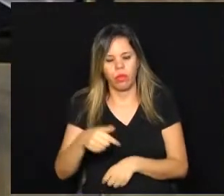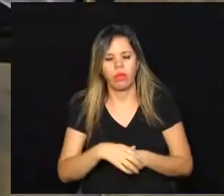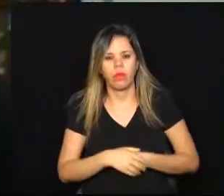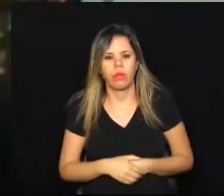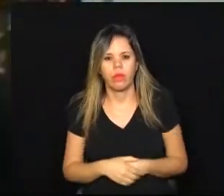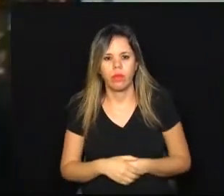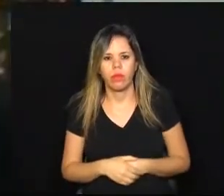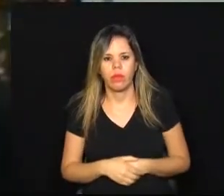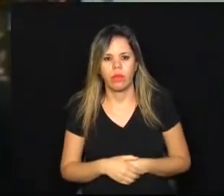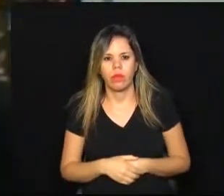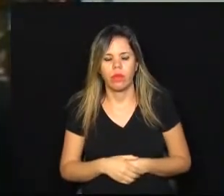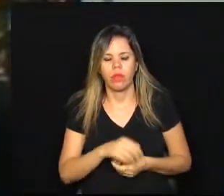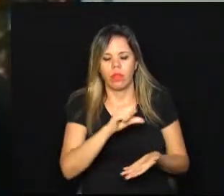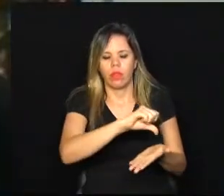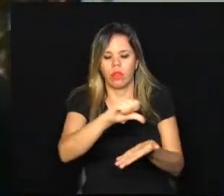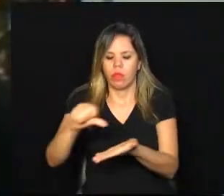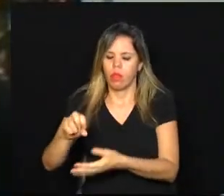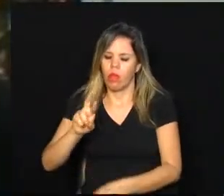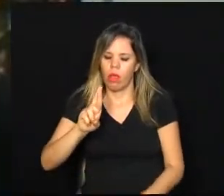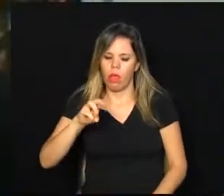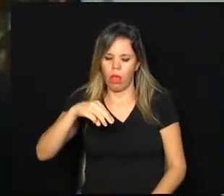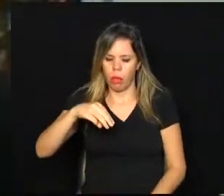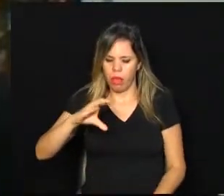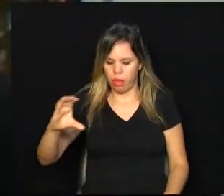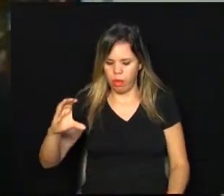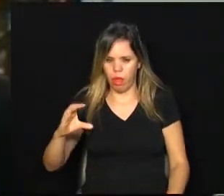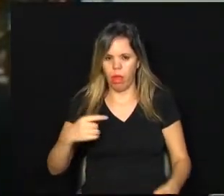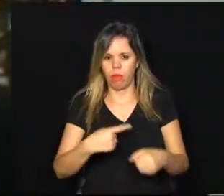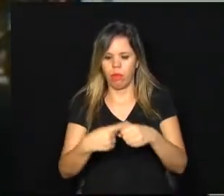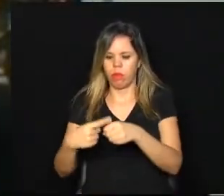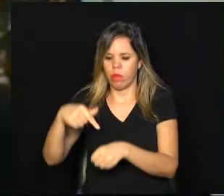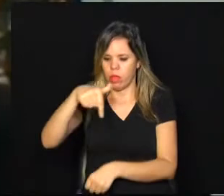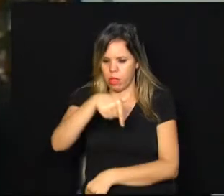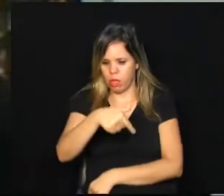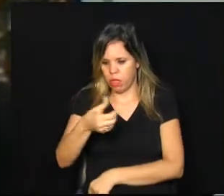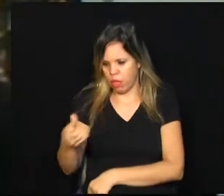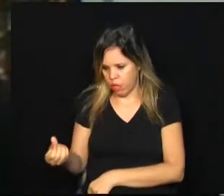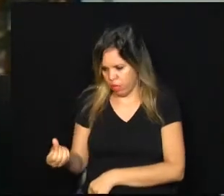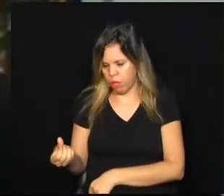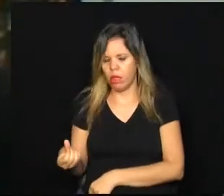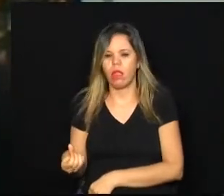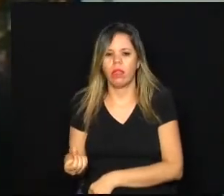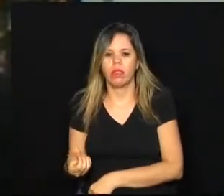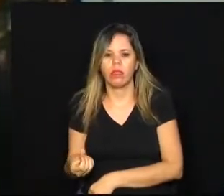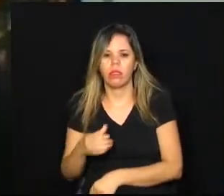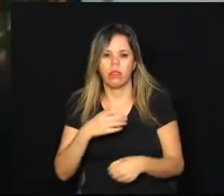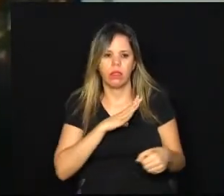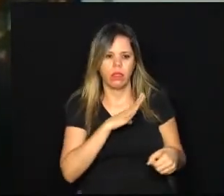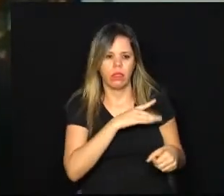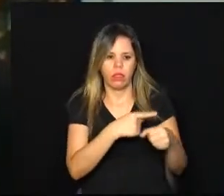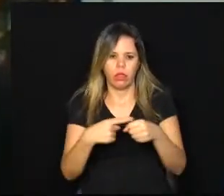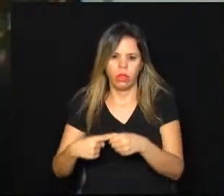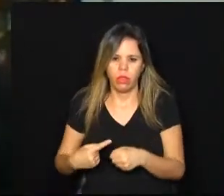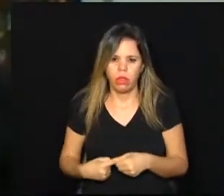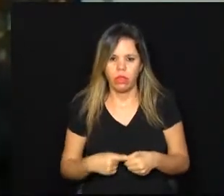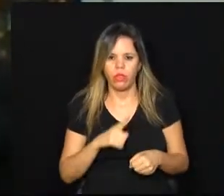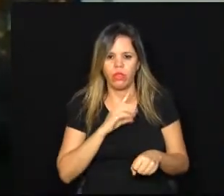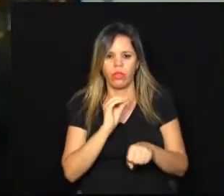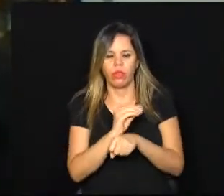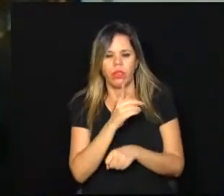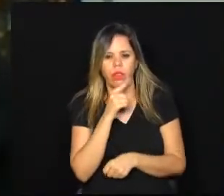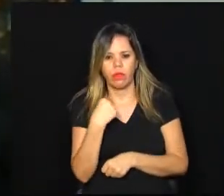região metropolitana de Campinas e dos 76 municípios das bacias PCJ, nós temos o